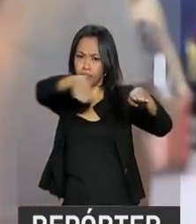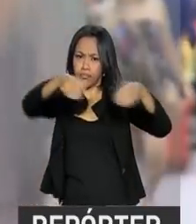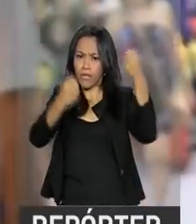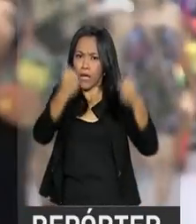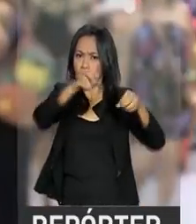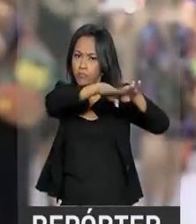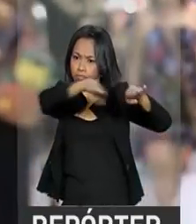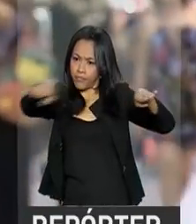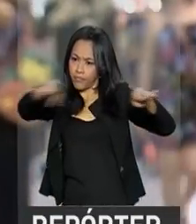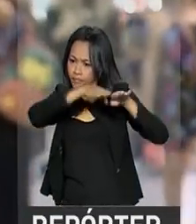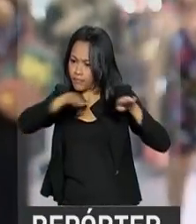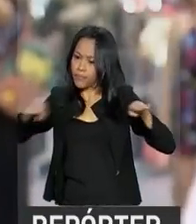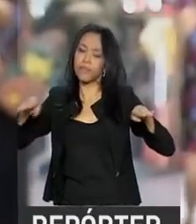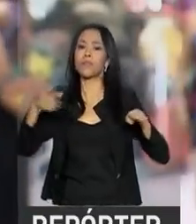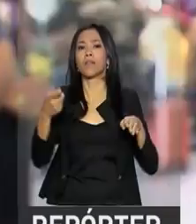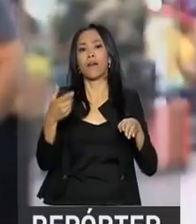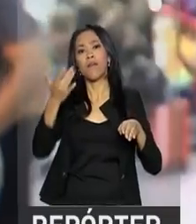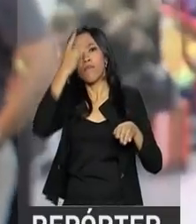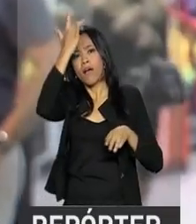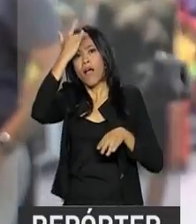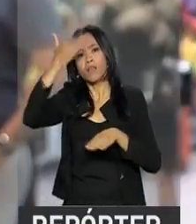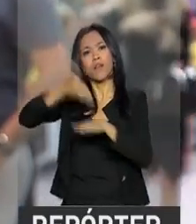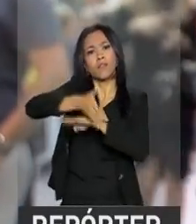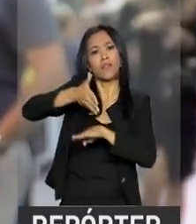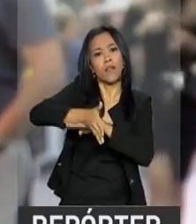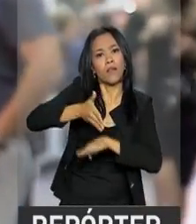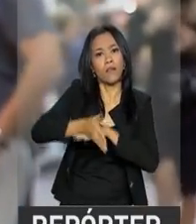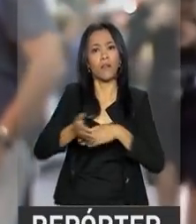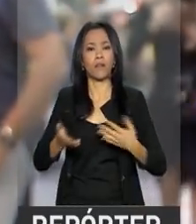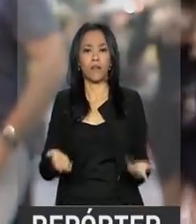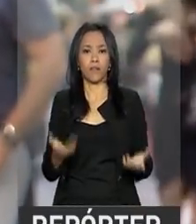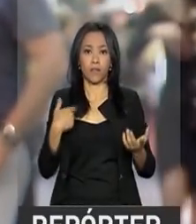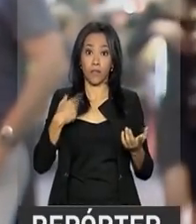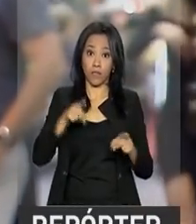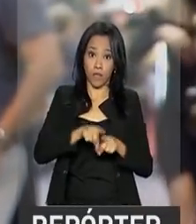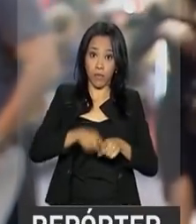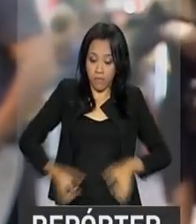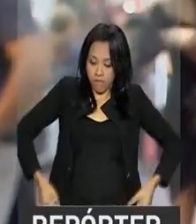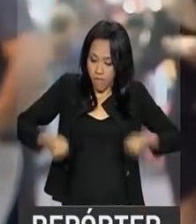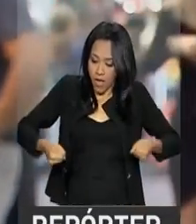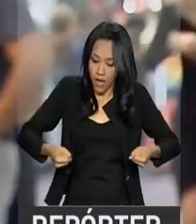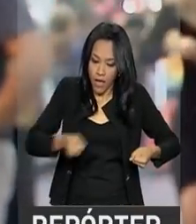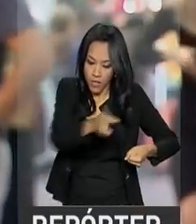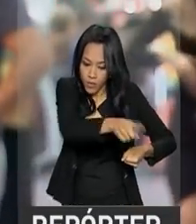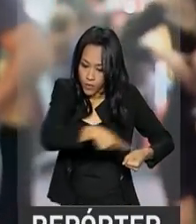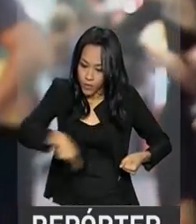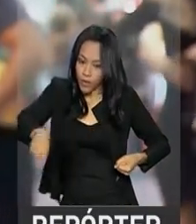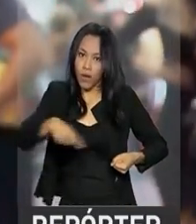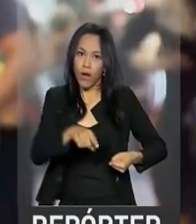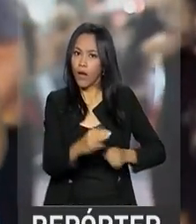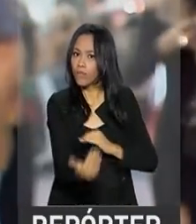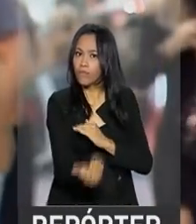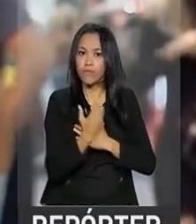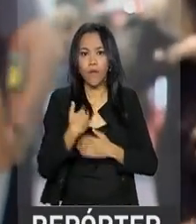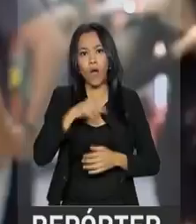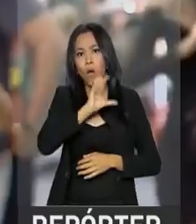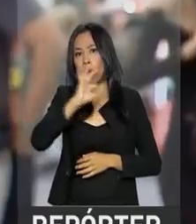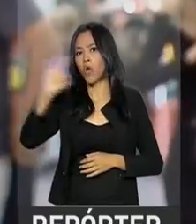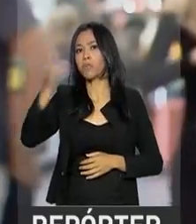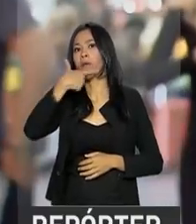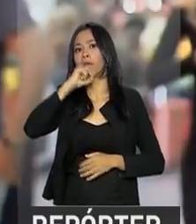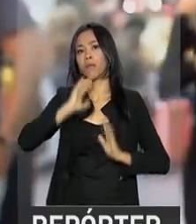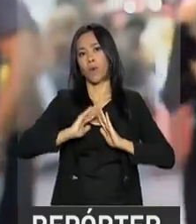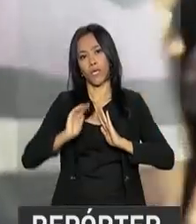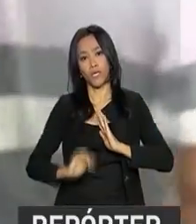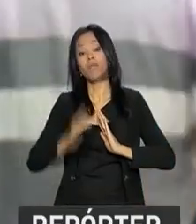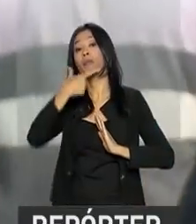acessos facilitados, mais esteiras de bagagem. Tudo isso vai ser a maior comodidade para nós, capixabas, e para os turistas